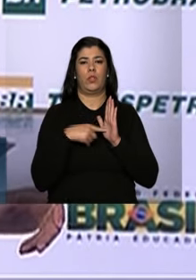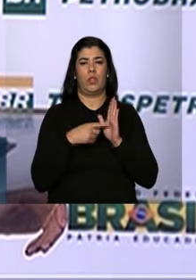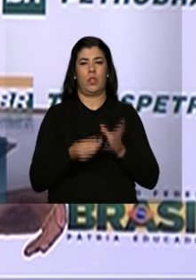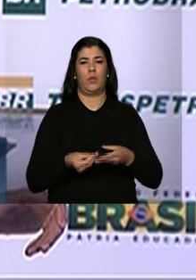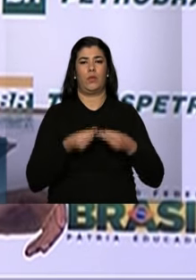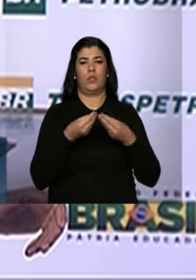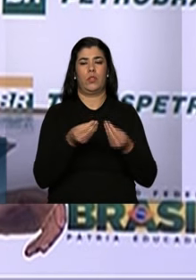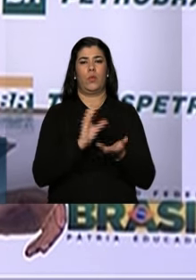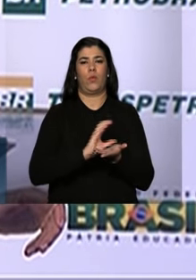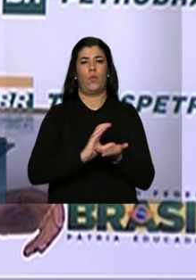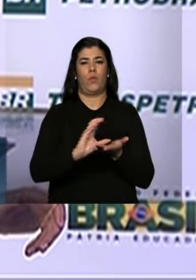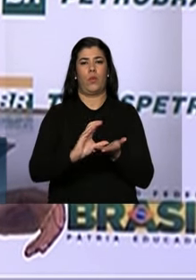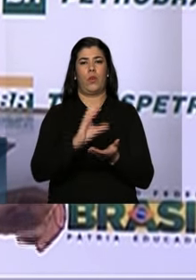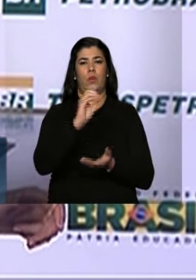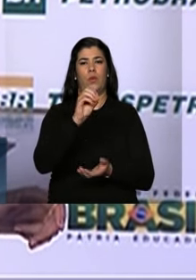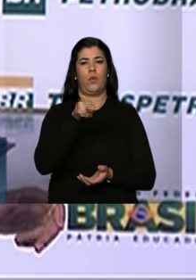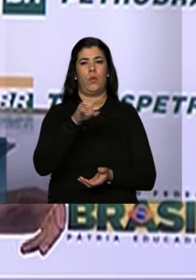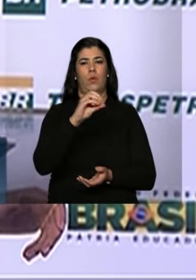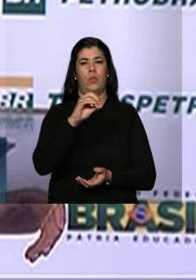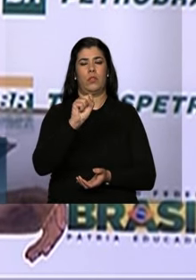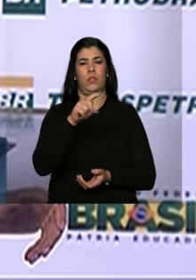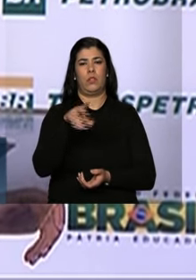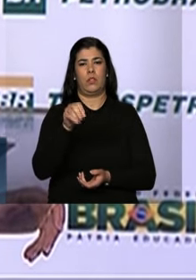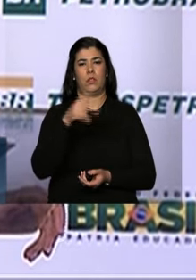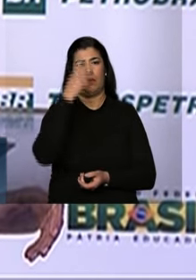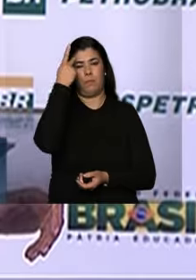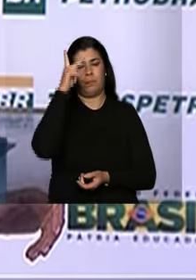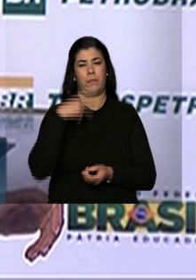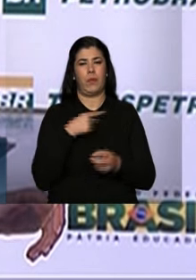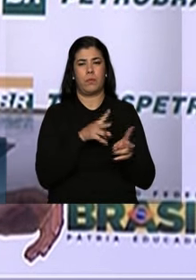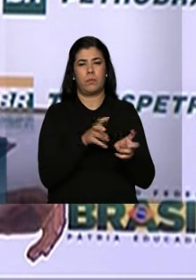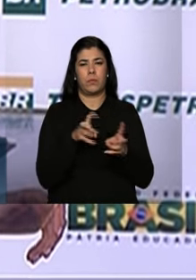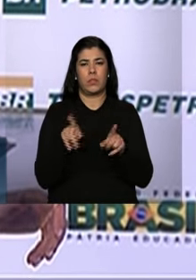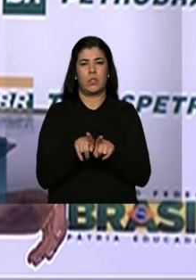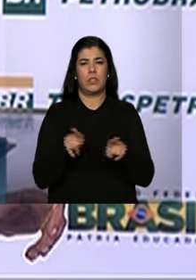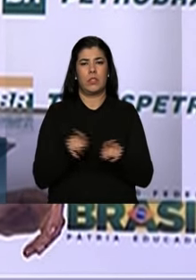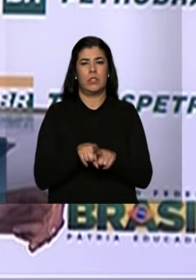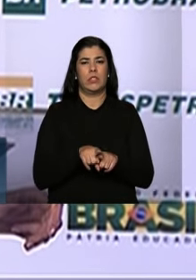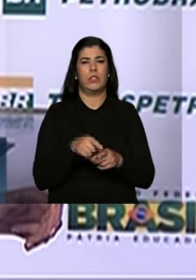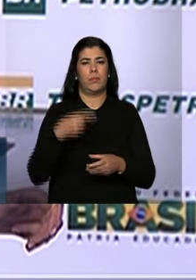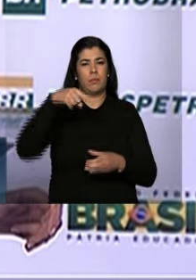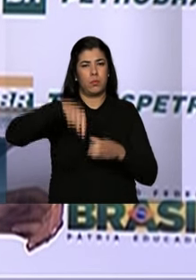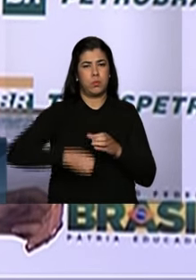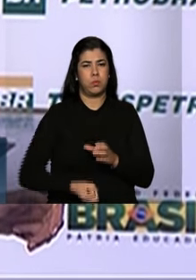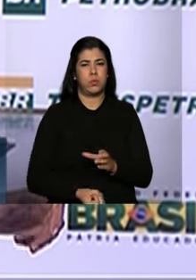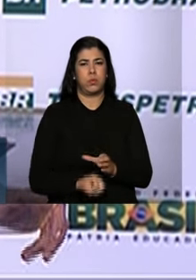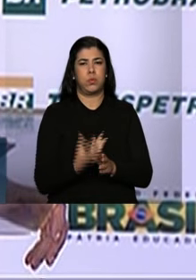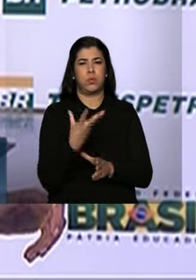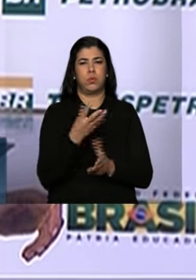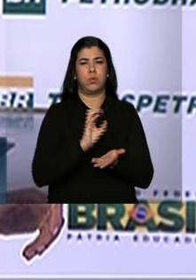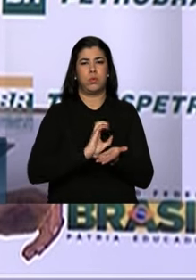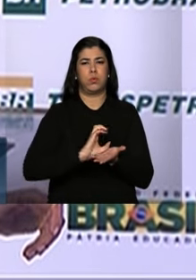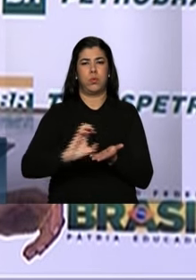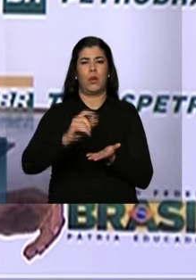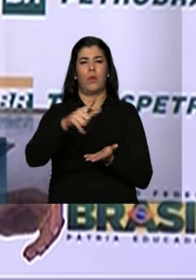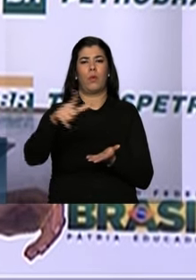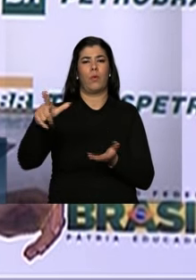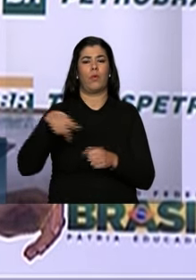concessão para a exploração e produção de petróleo em áreas de alto